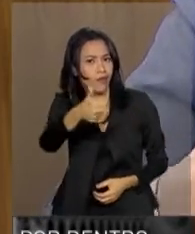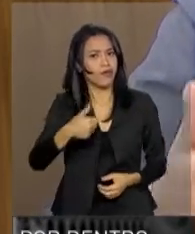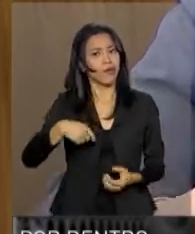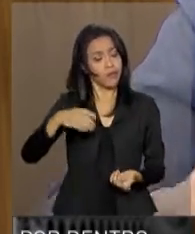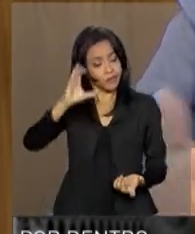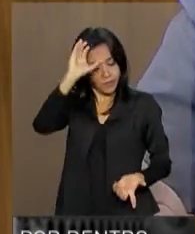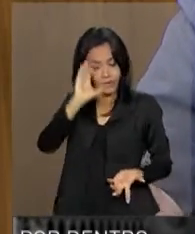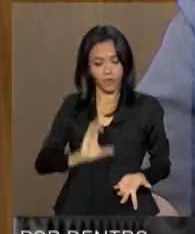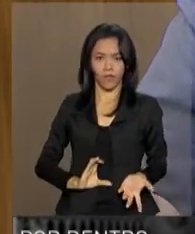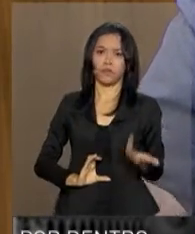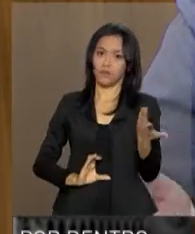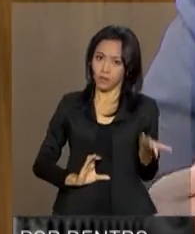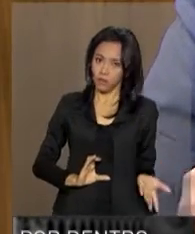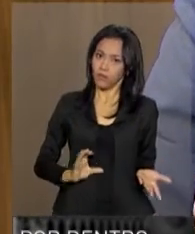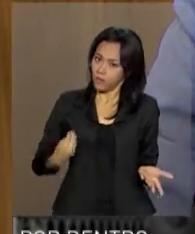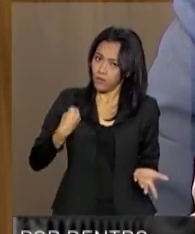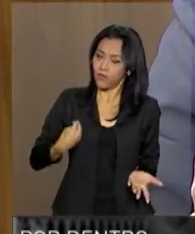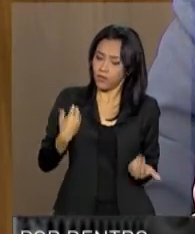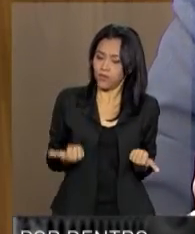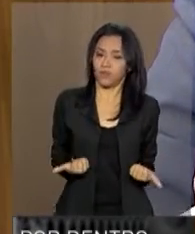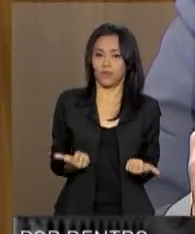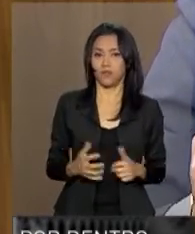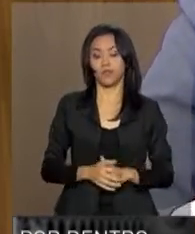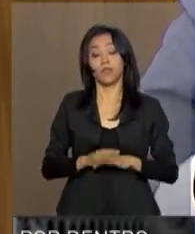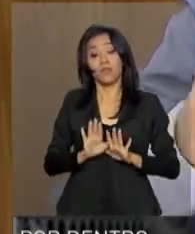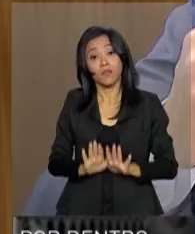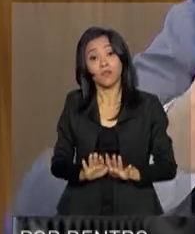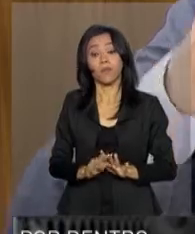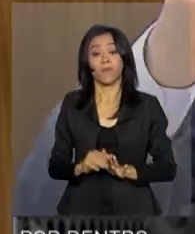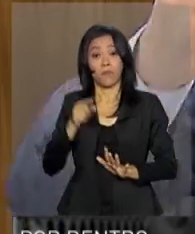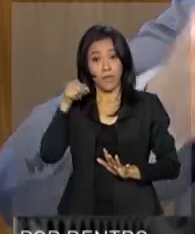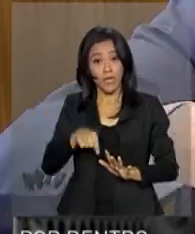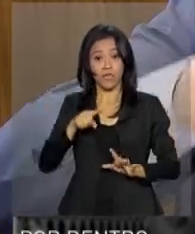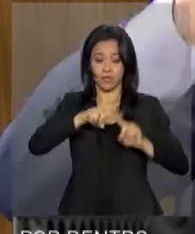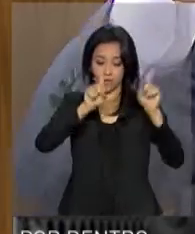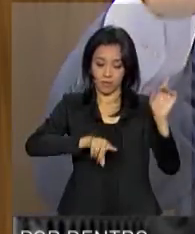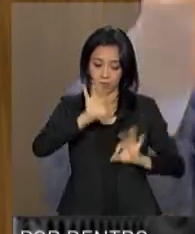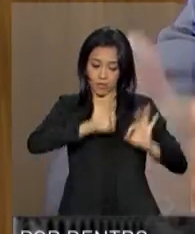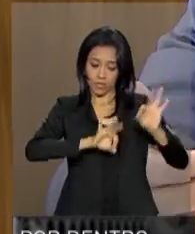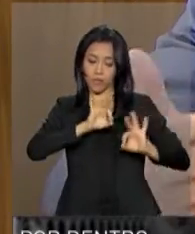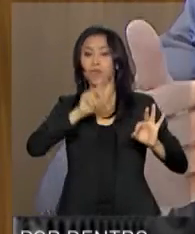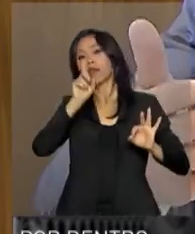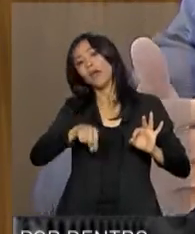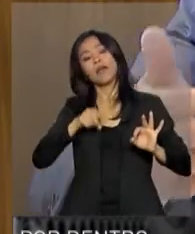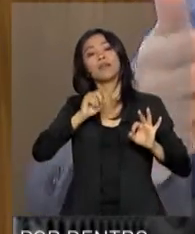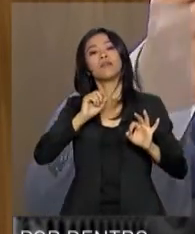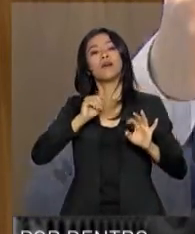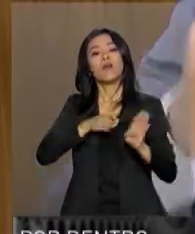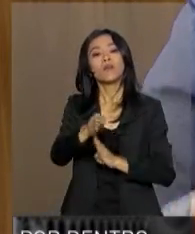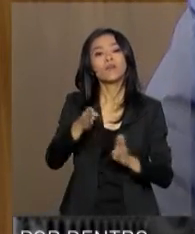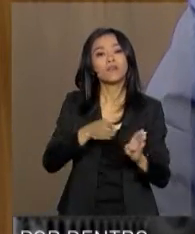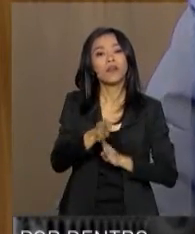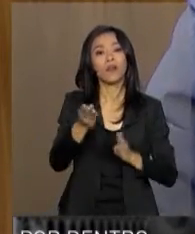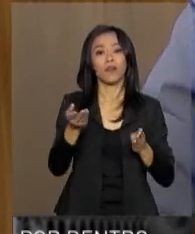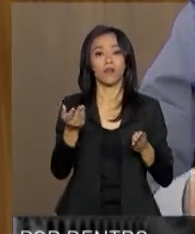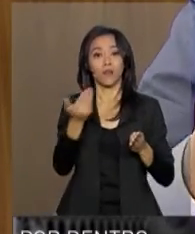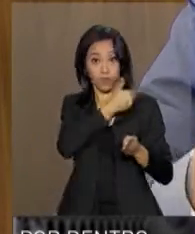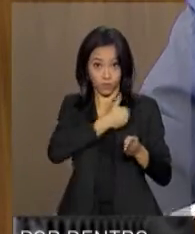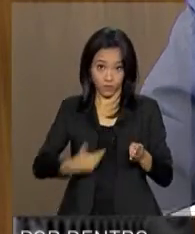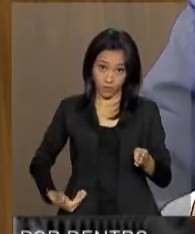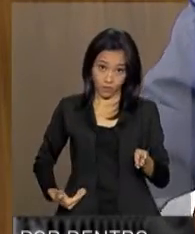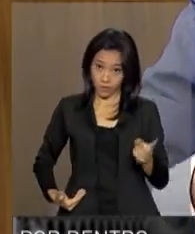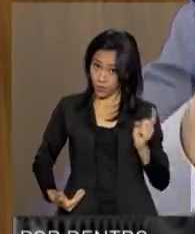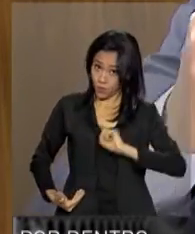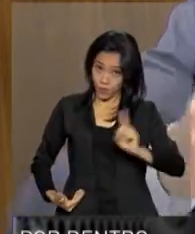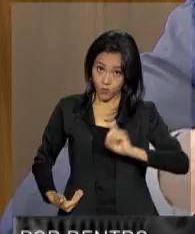e de vivência então esse planejamento é isso ele busca de um grande norte para o estado não é para o